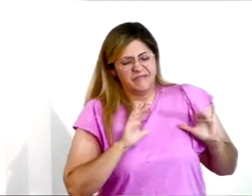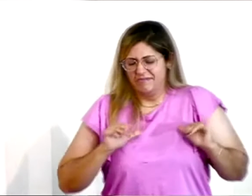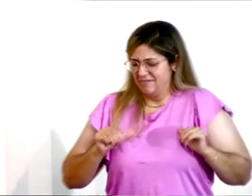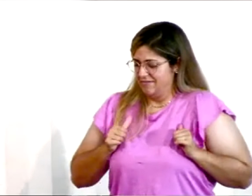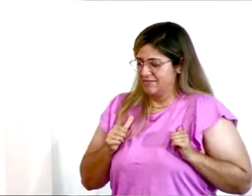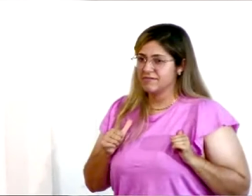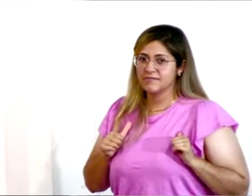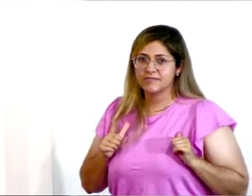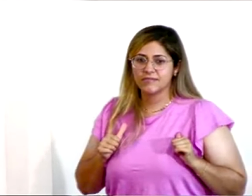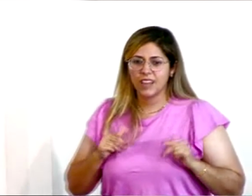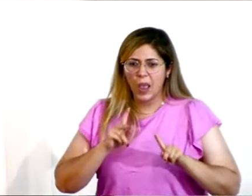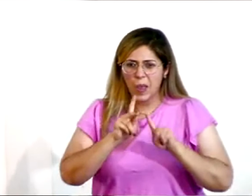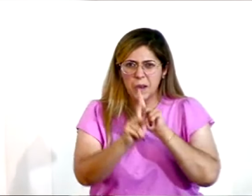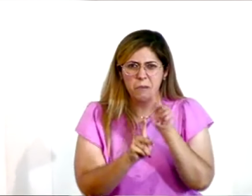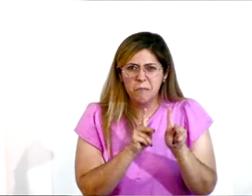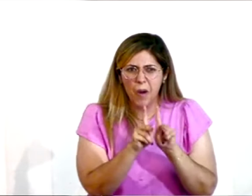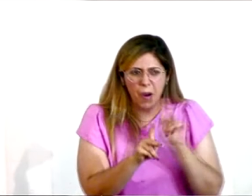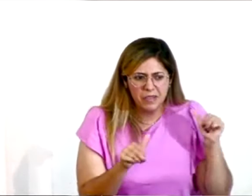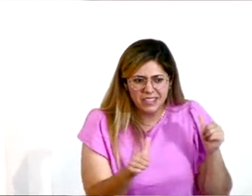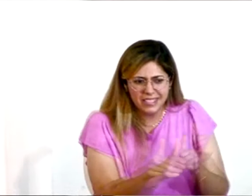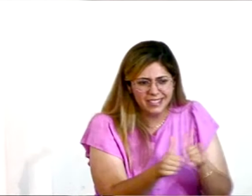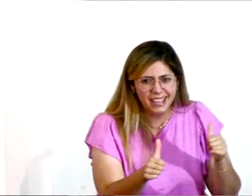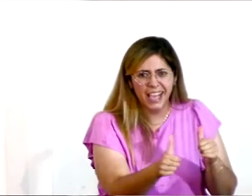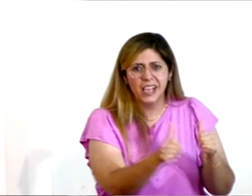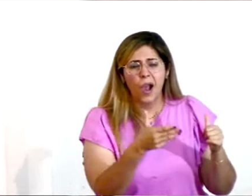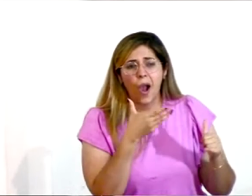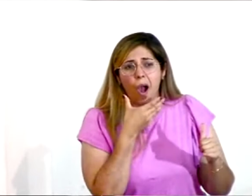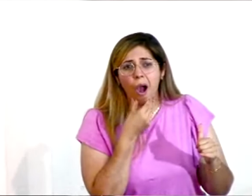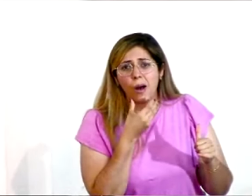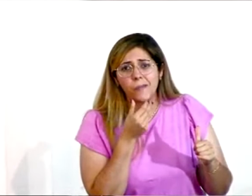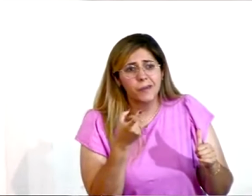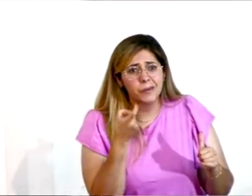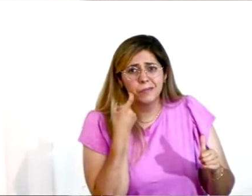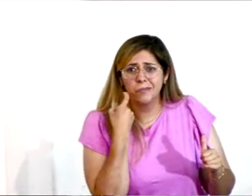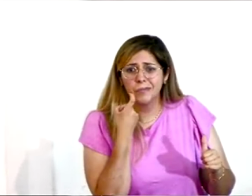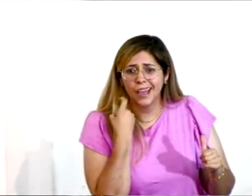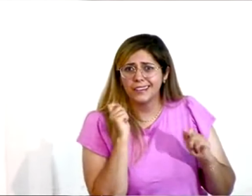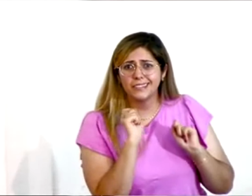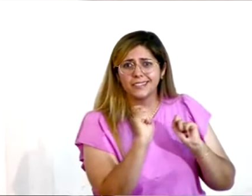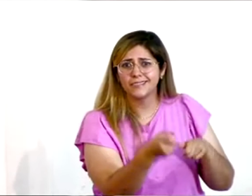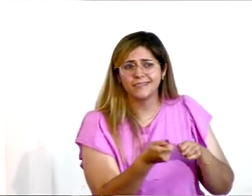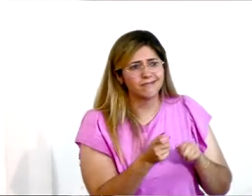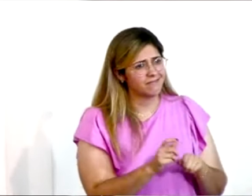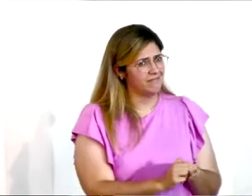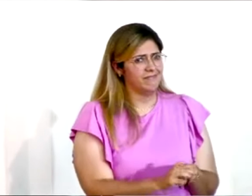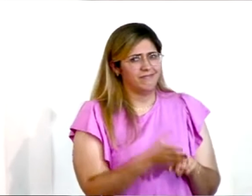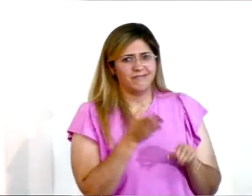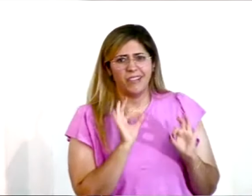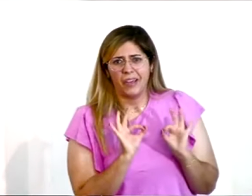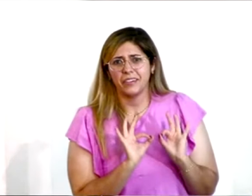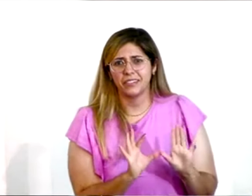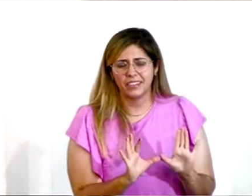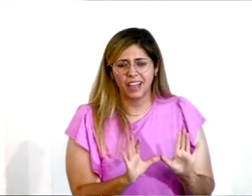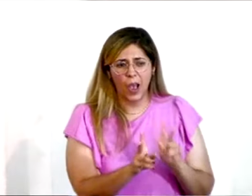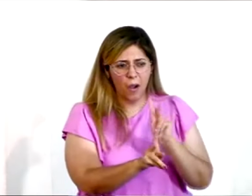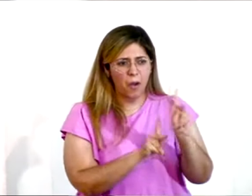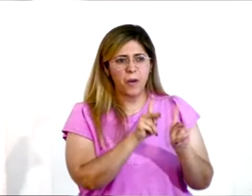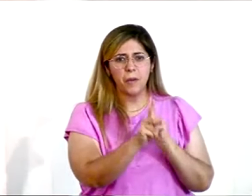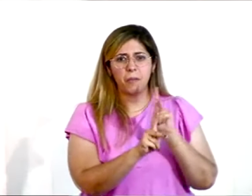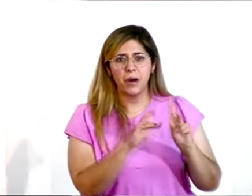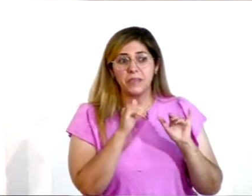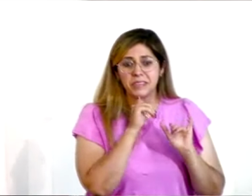suportar um povo ouvindo pescadores. Não pode suportar um povo seguindo e